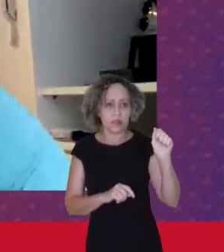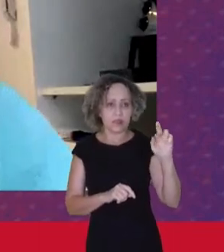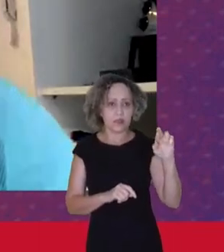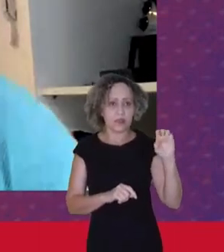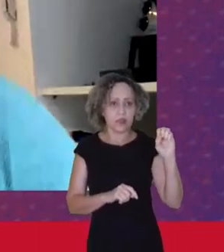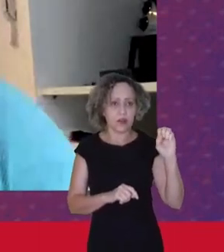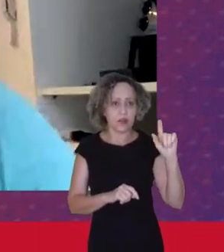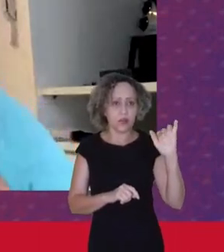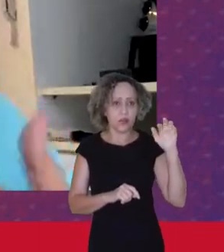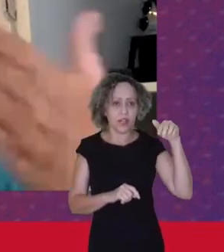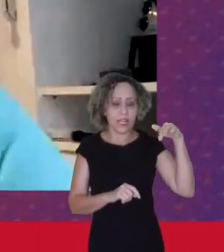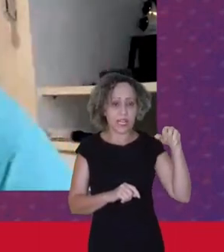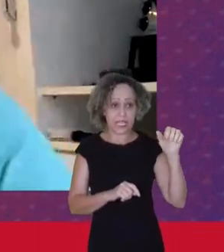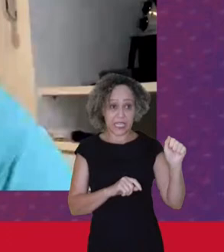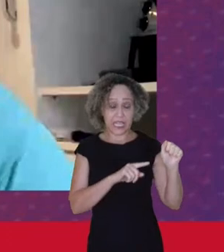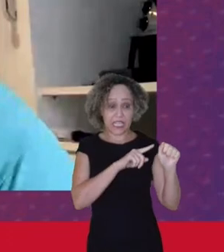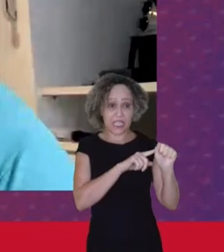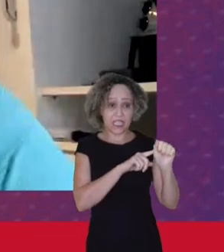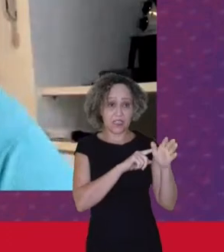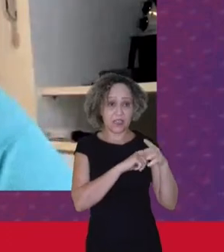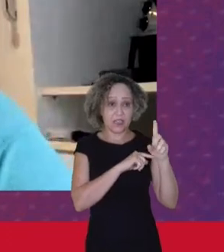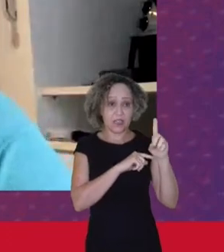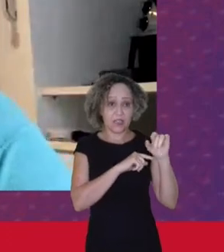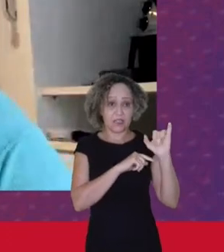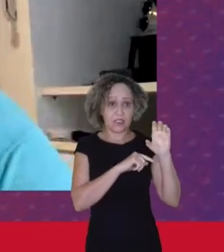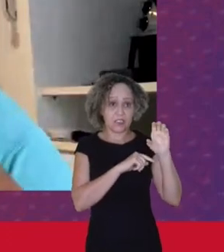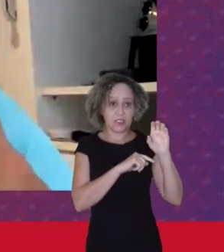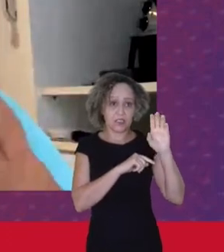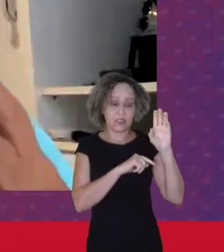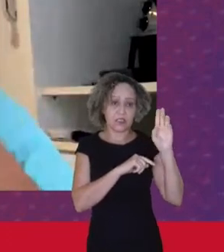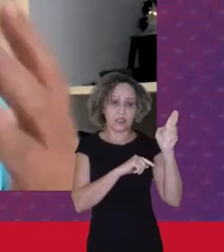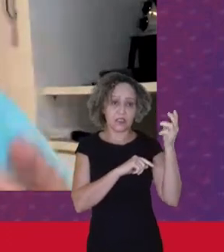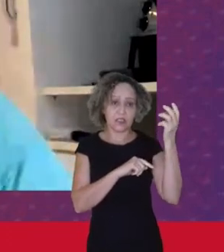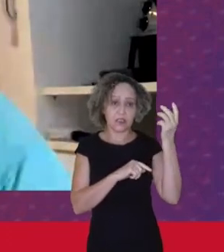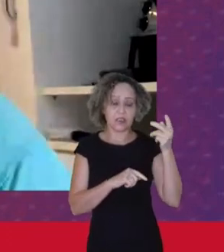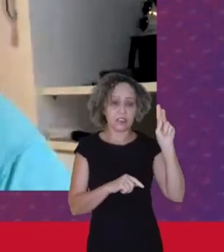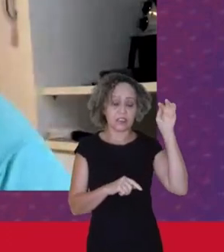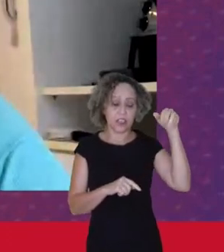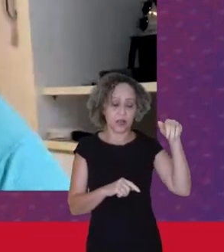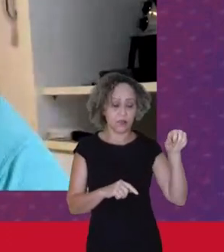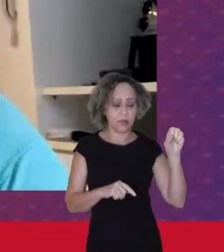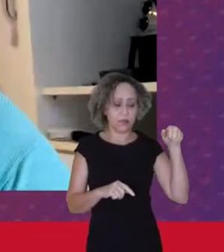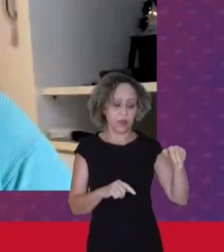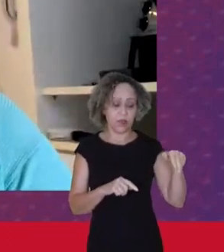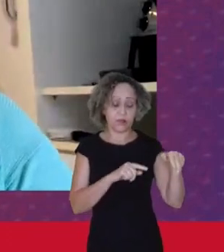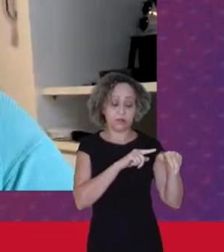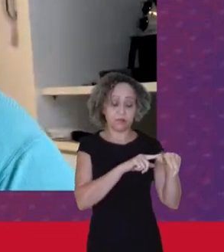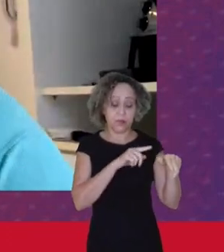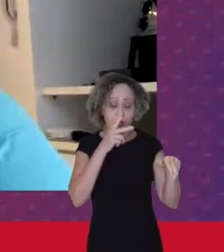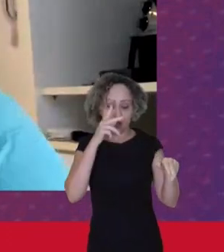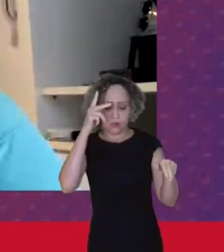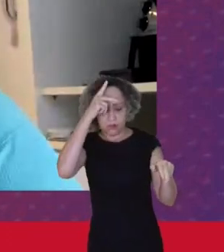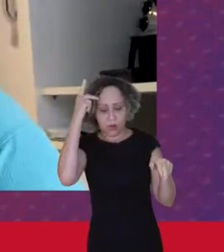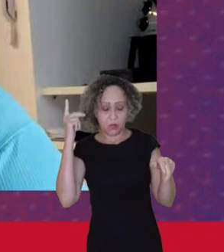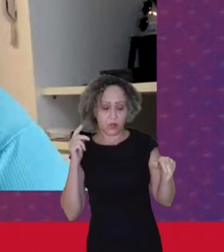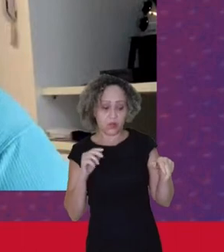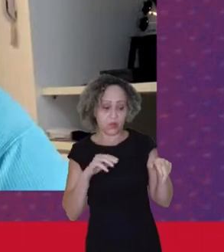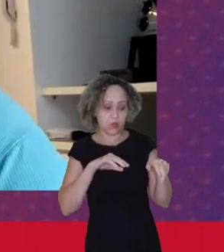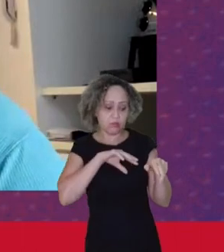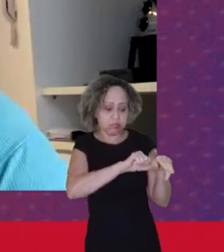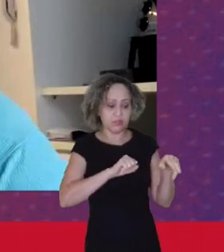o seu computador pessoal foi invadido. A pessoa, né, que invadiu retirou